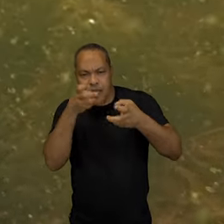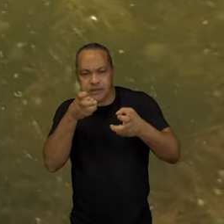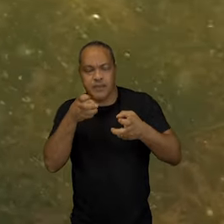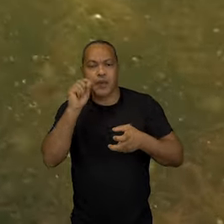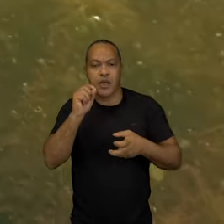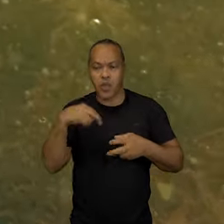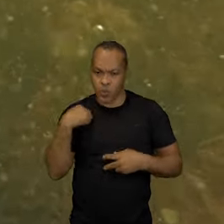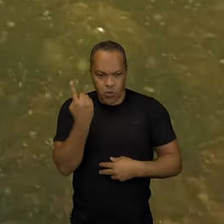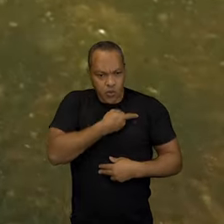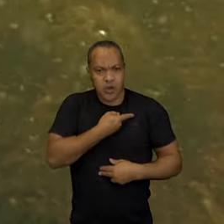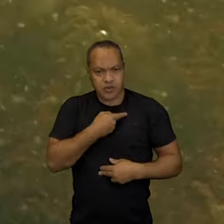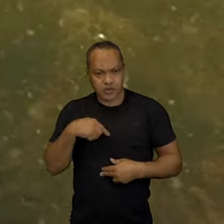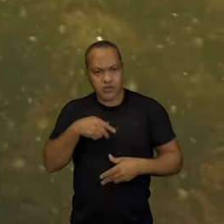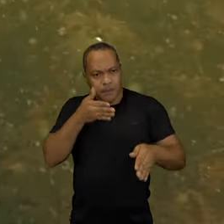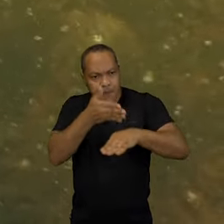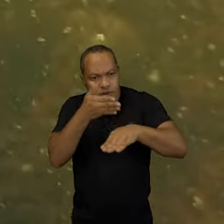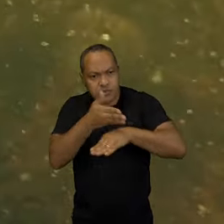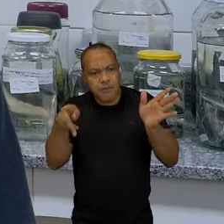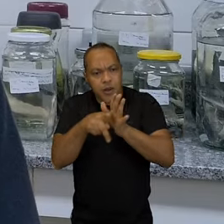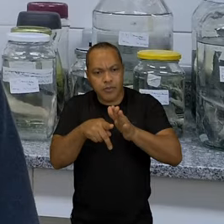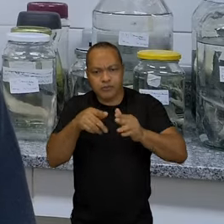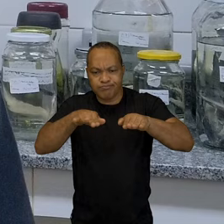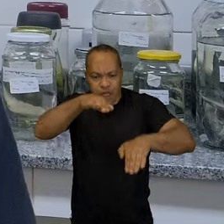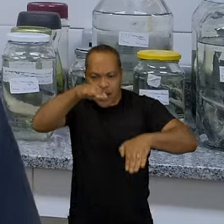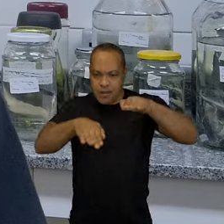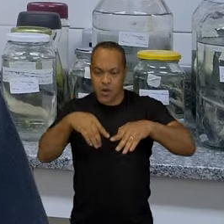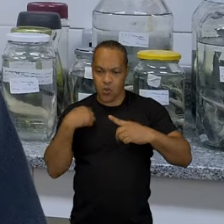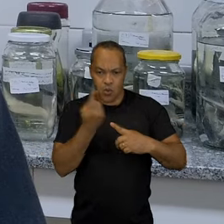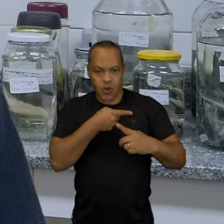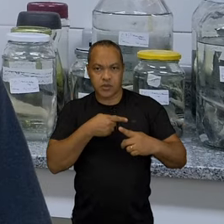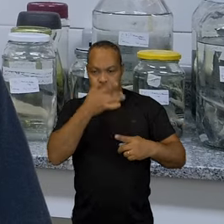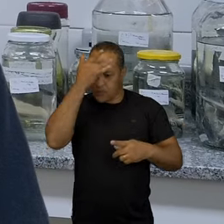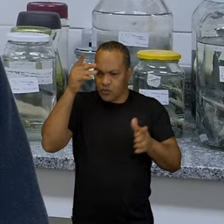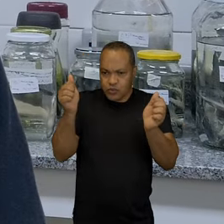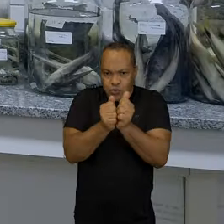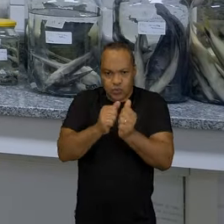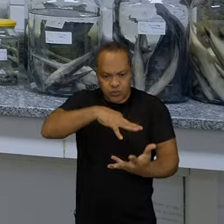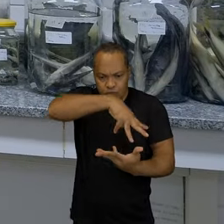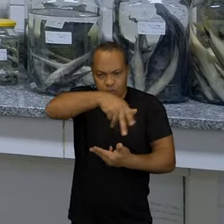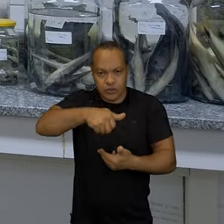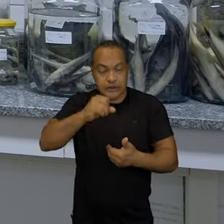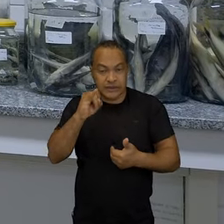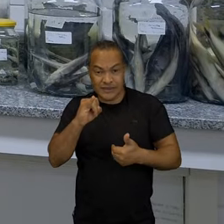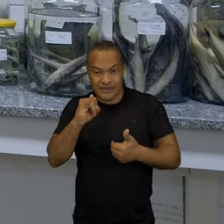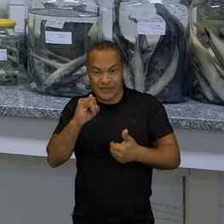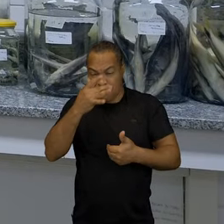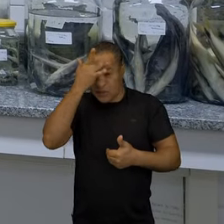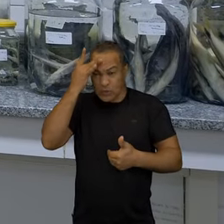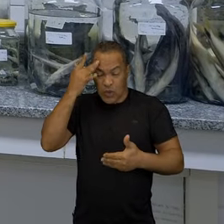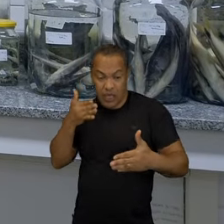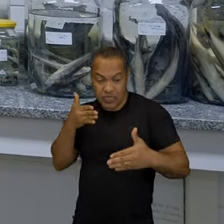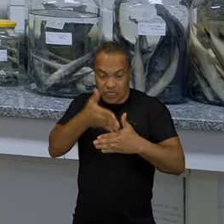que nós participamos desse equilíbrio dinâmico. Afinal, nós somos uma espécie no planeta. E quando a atividade